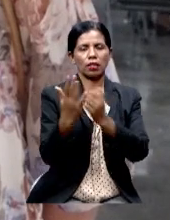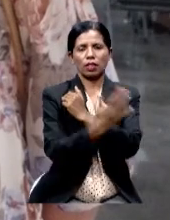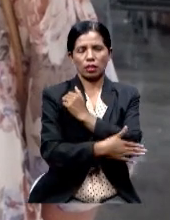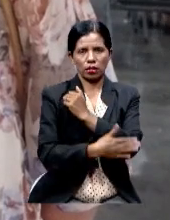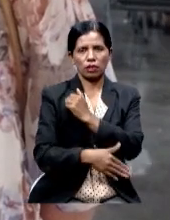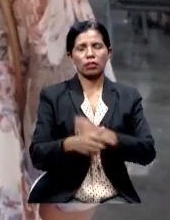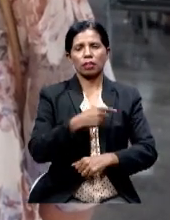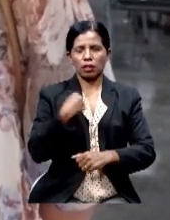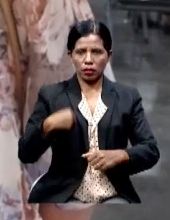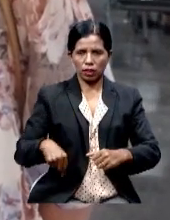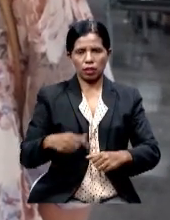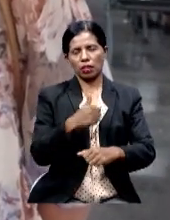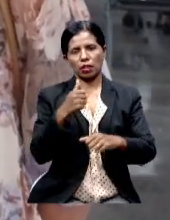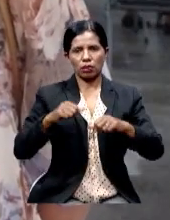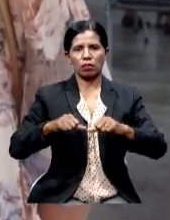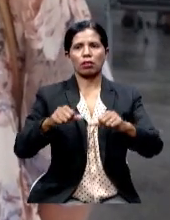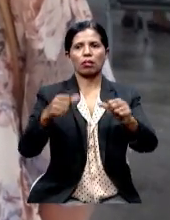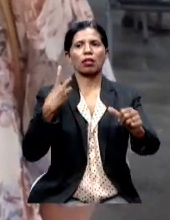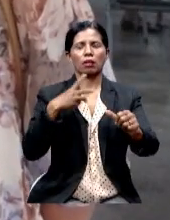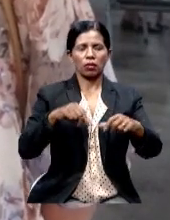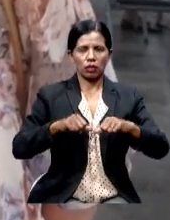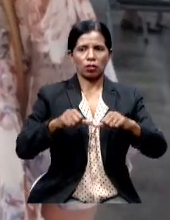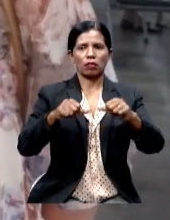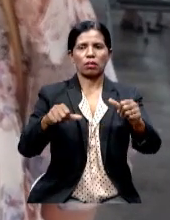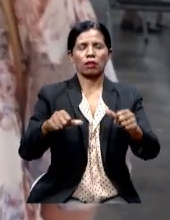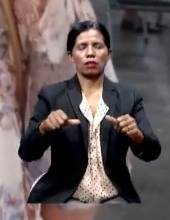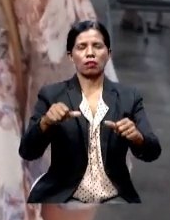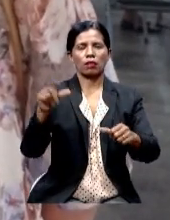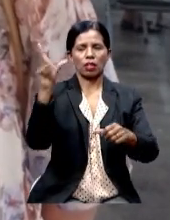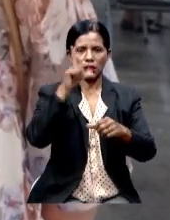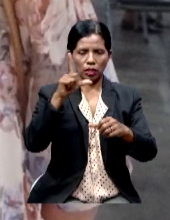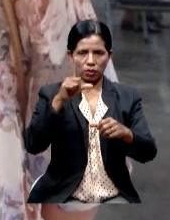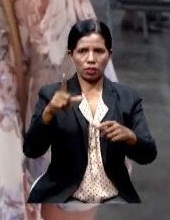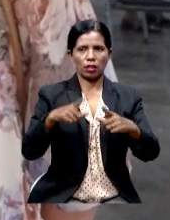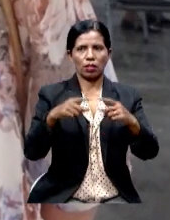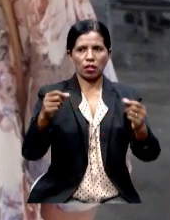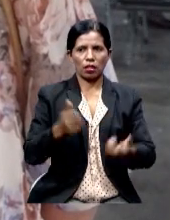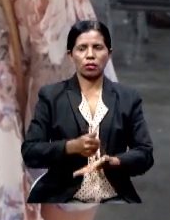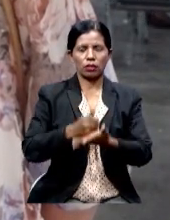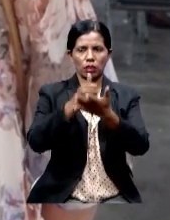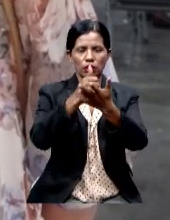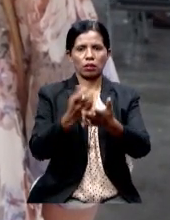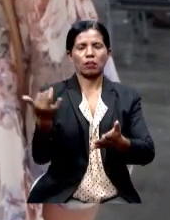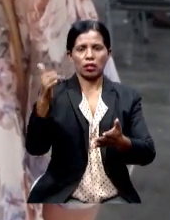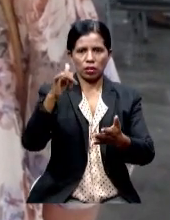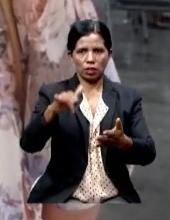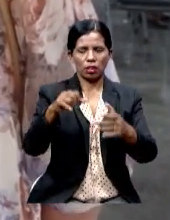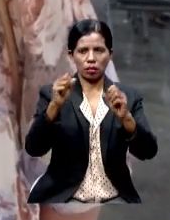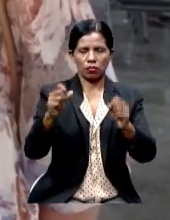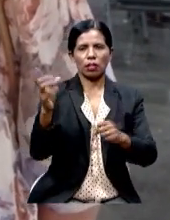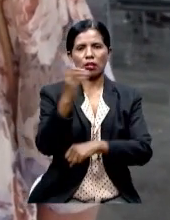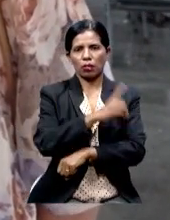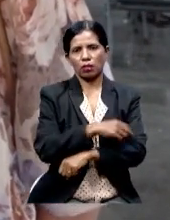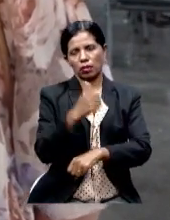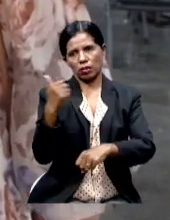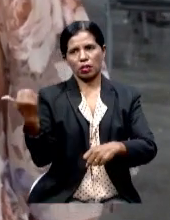oing amisi continua ho lingua mandarin da ne facilita ba, facilita continua sira para lorenselo